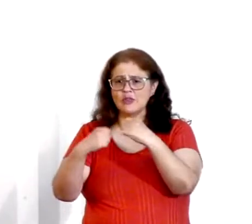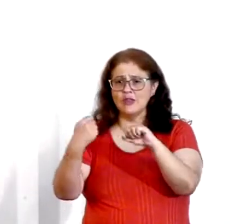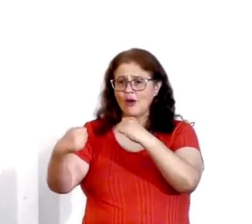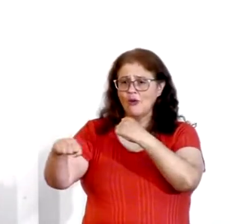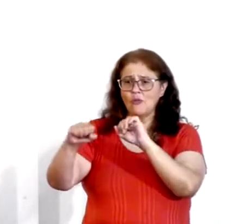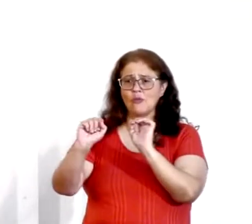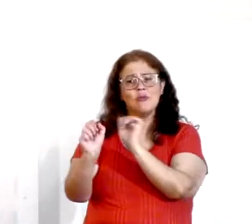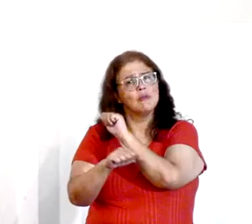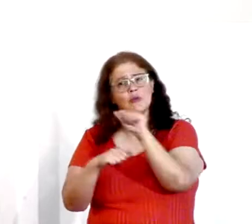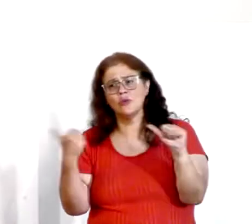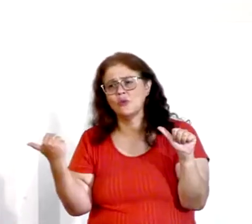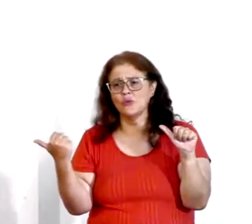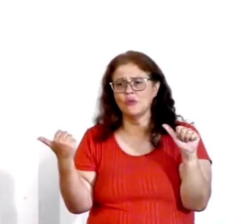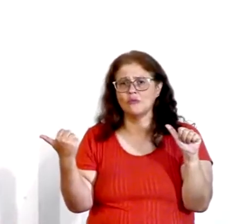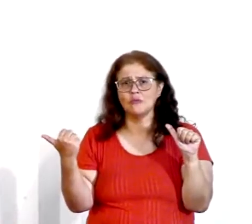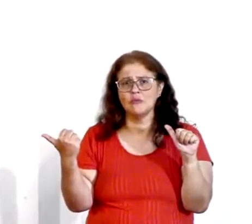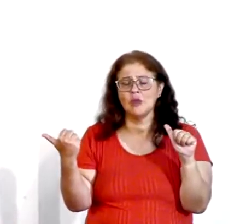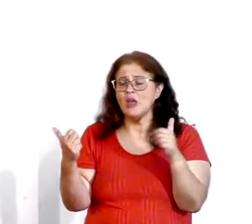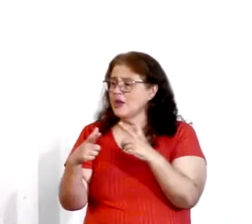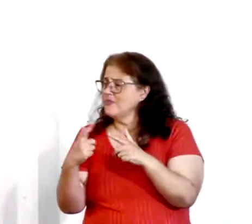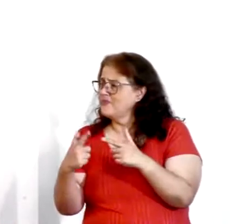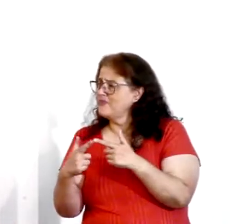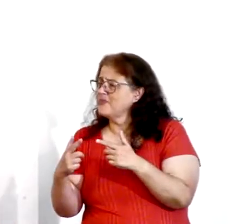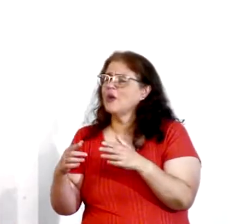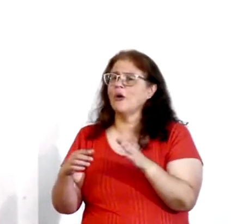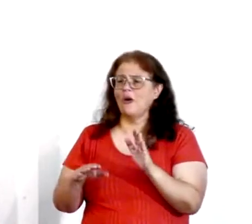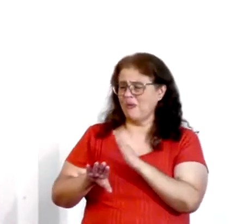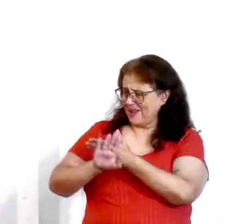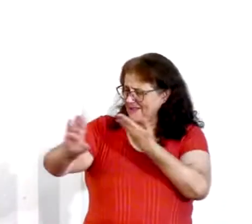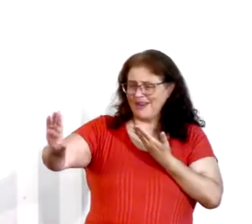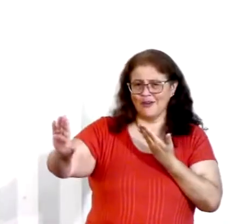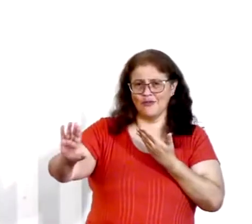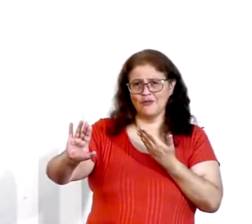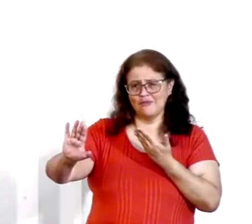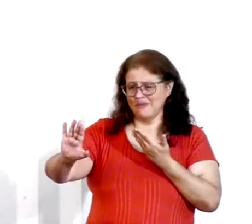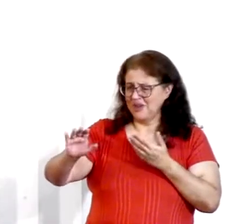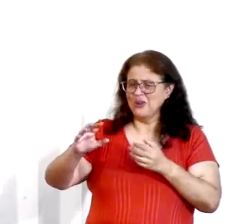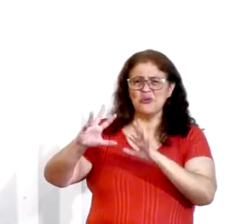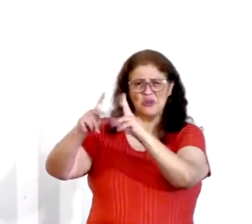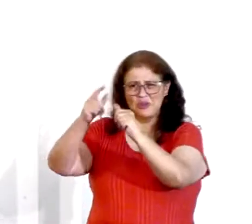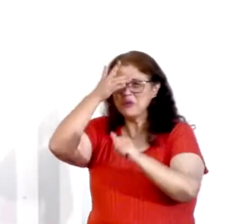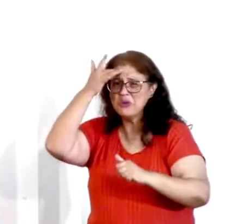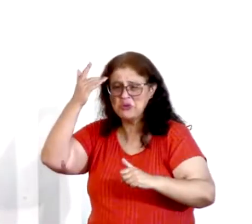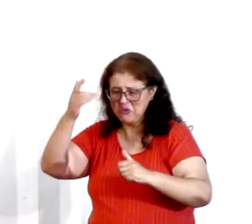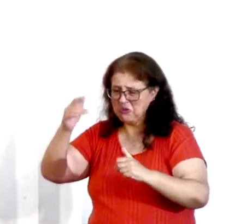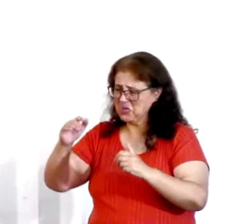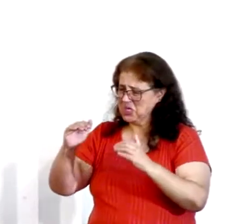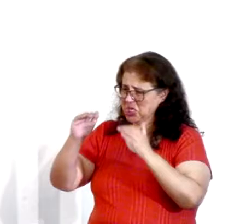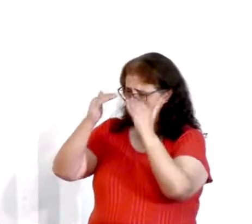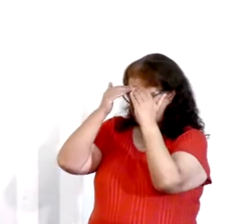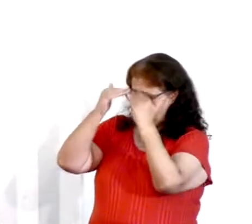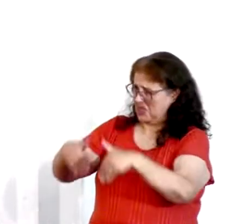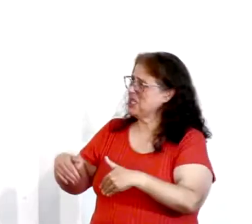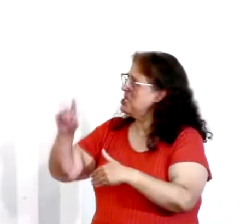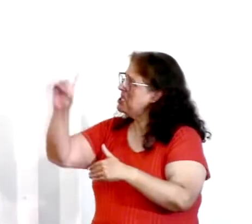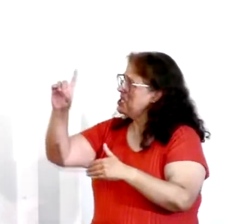apartai-vos de mim, todos os que praticais a iniquidade, porque o Senhor ouviu a voz do